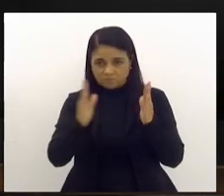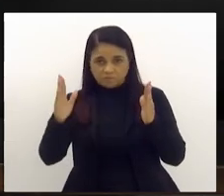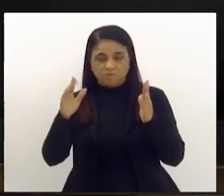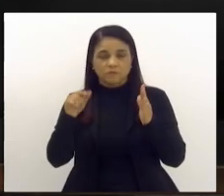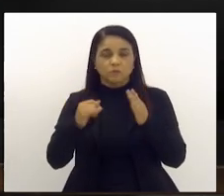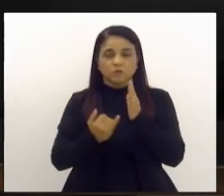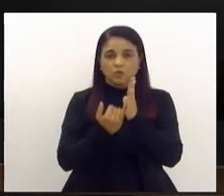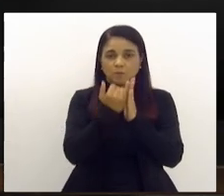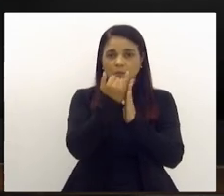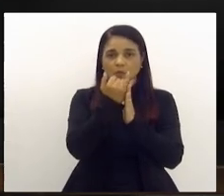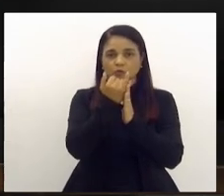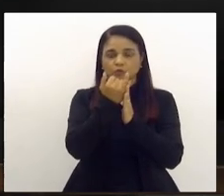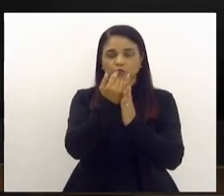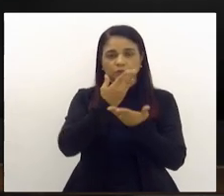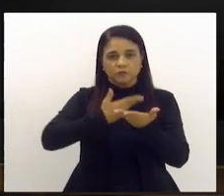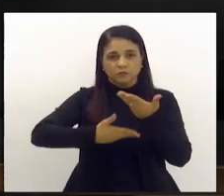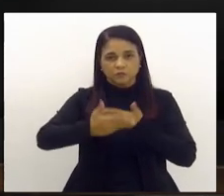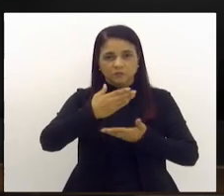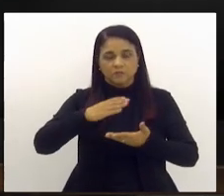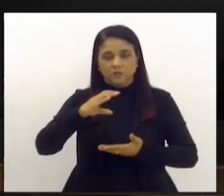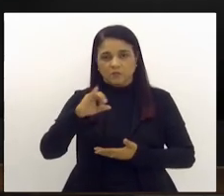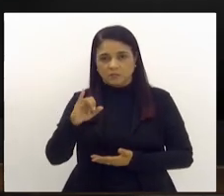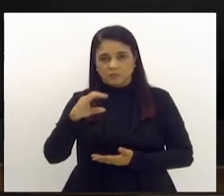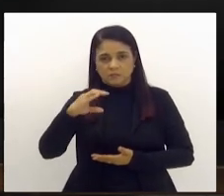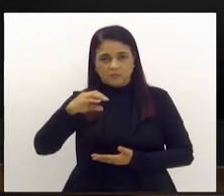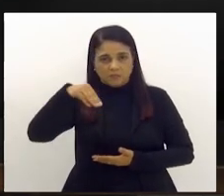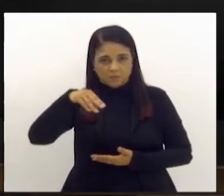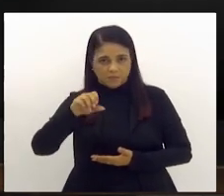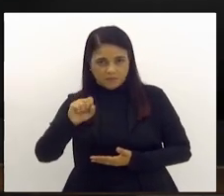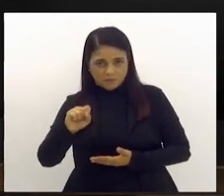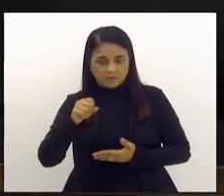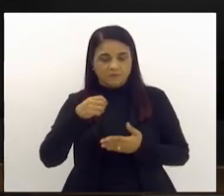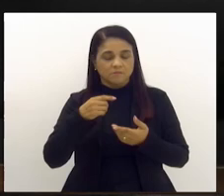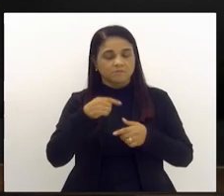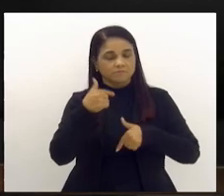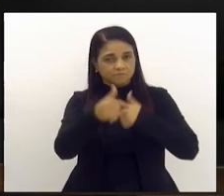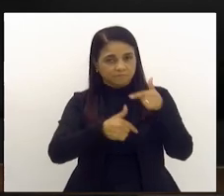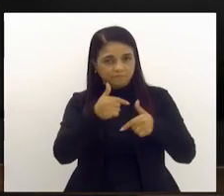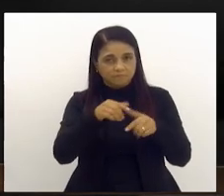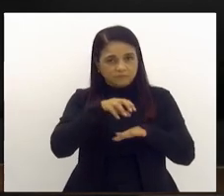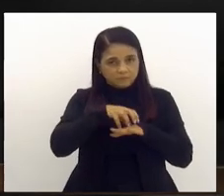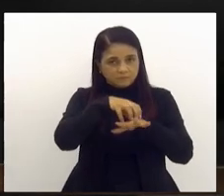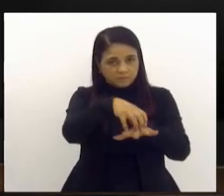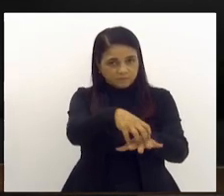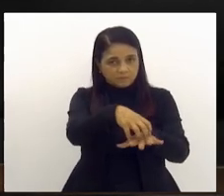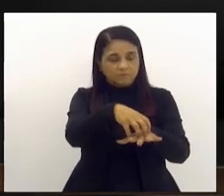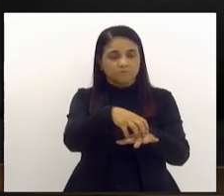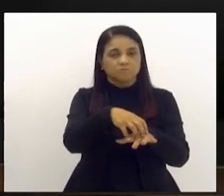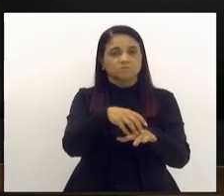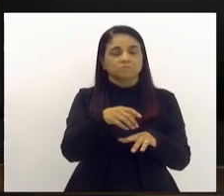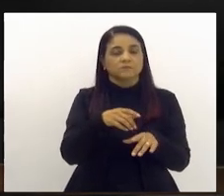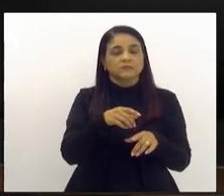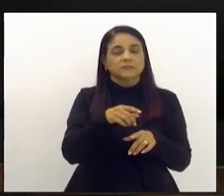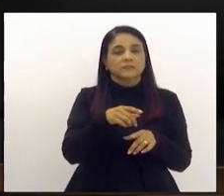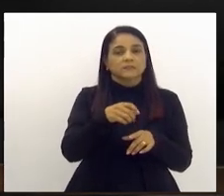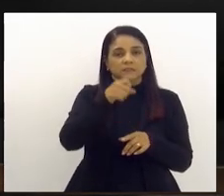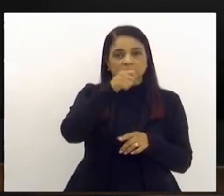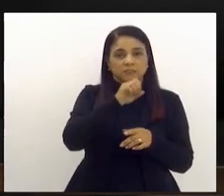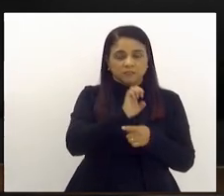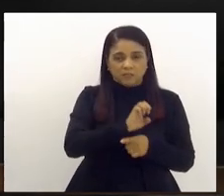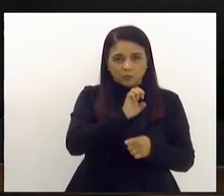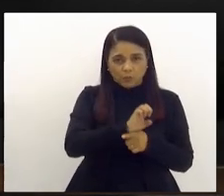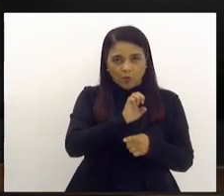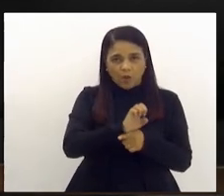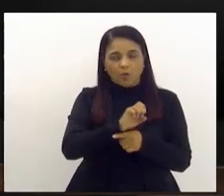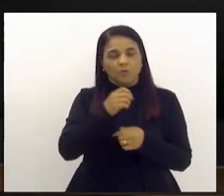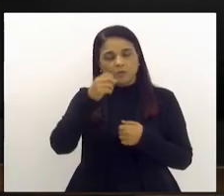do imposto sobre circulação de mercadorias e prestação de serviços de transporte interestadual e intermunicipal e